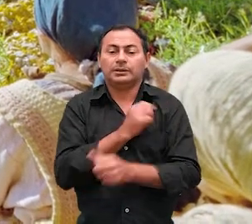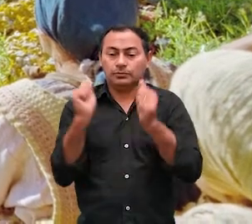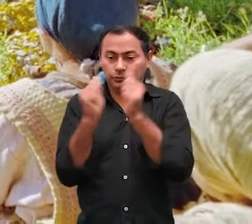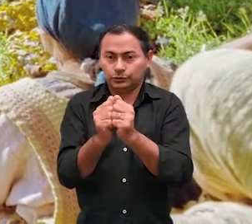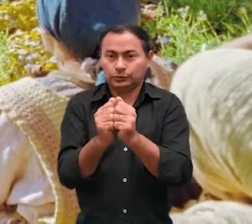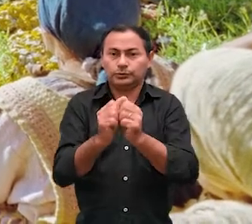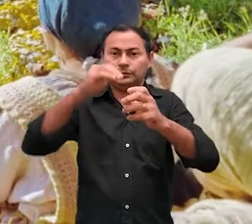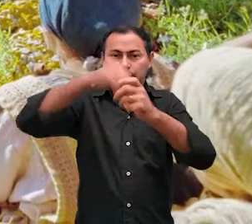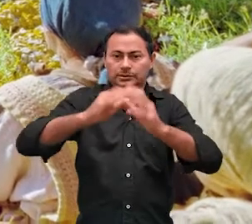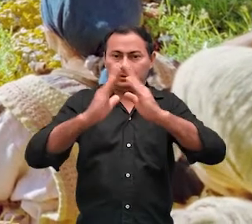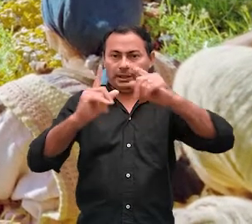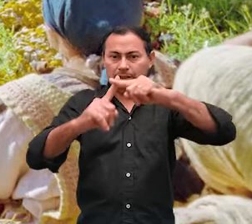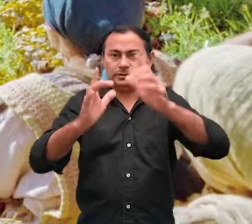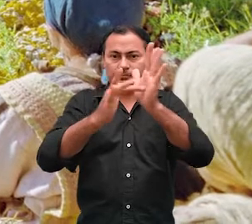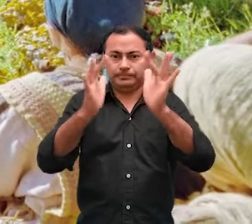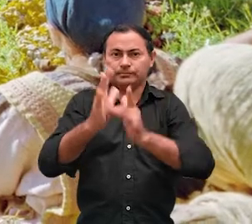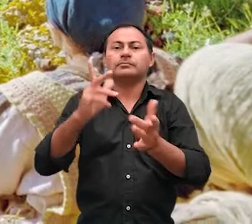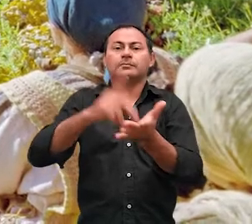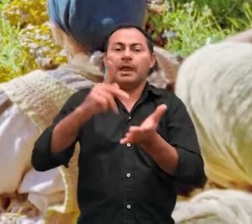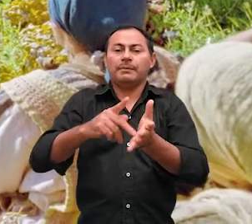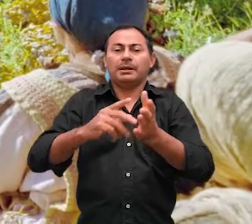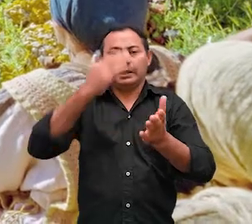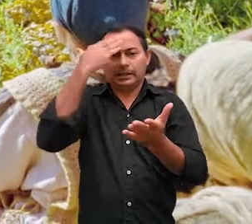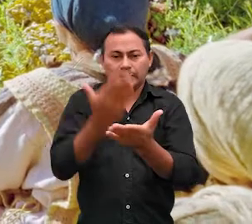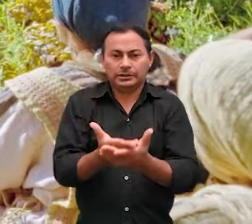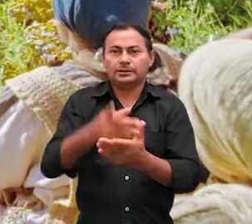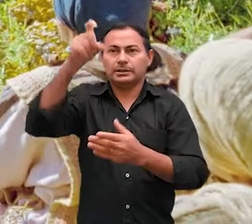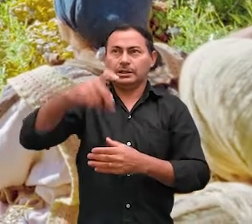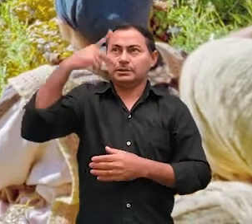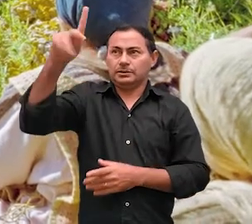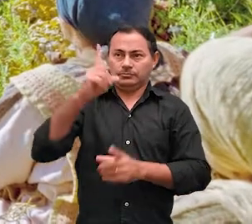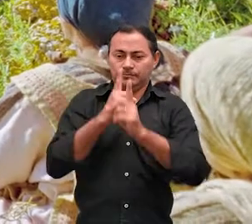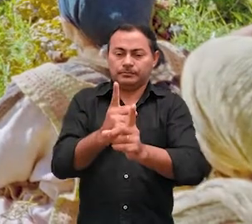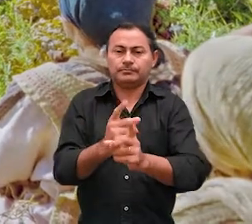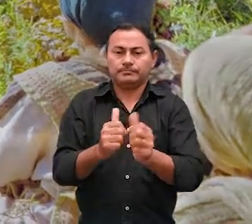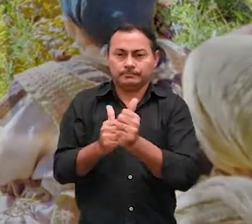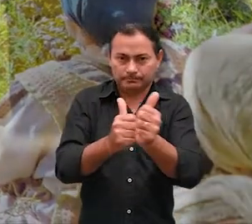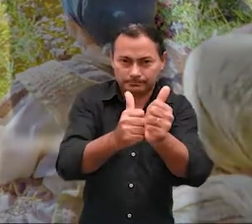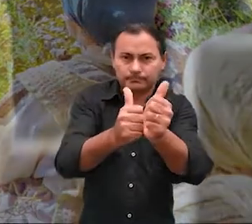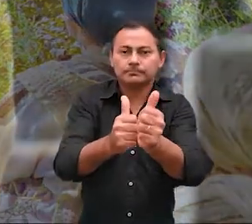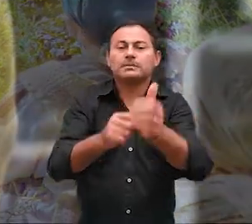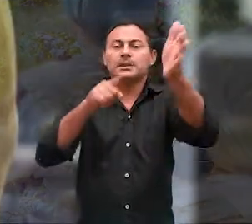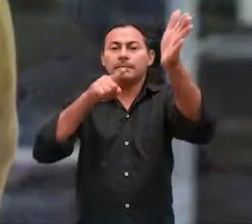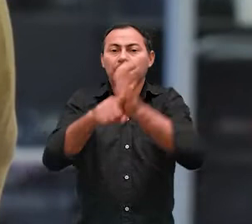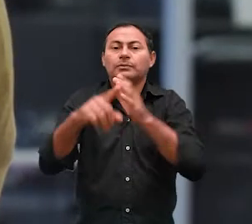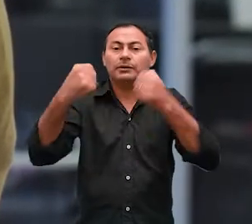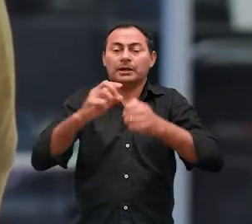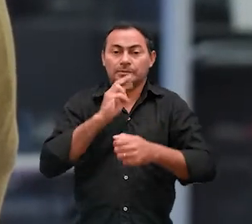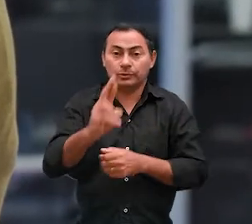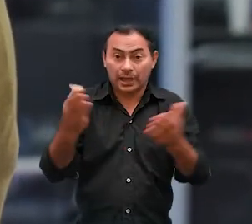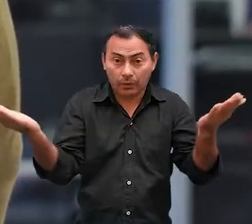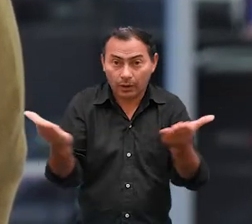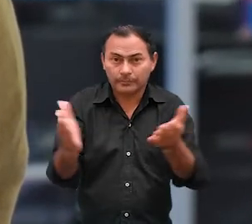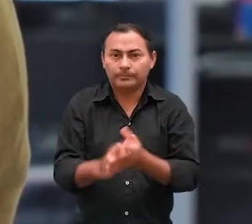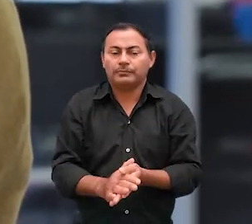os que são parte da igreja de Jesus Cristo que realmente processo seus discípulos e seguidores a pergunta que devemos